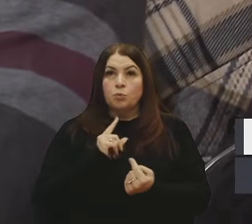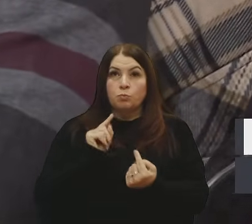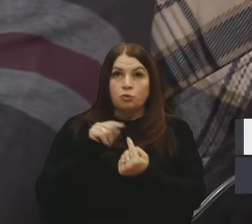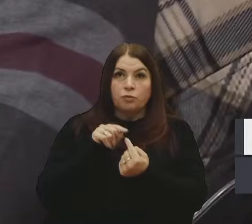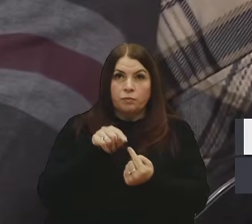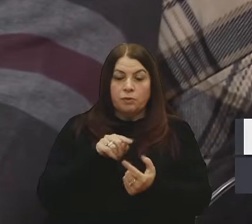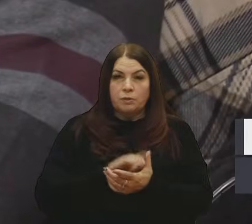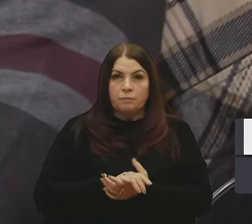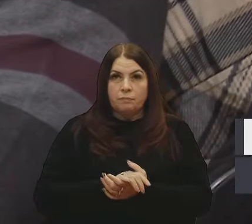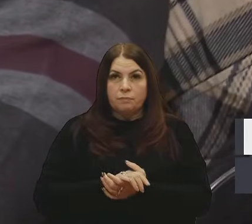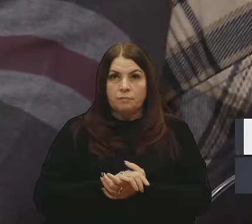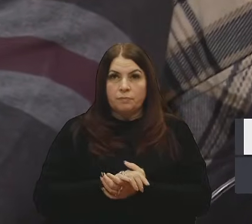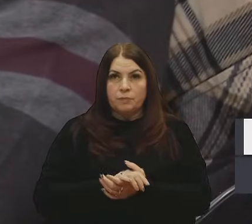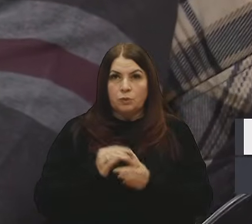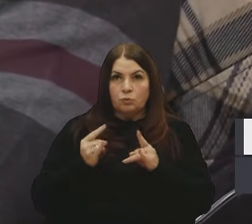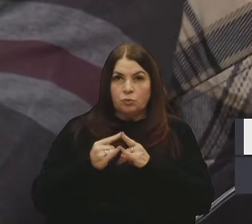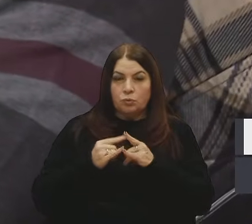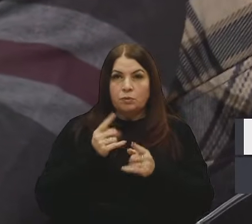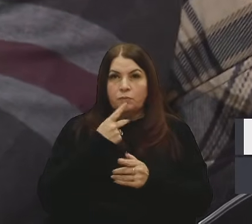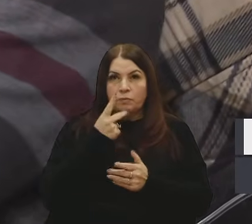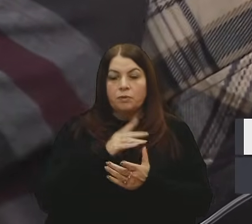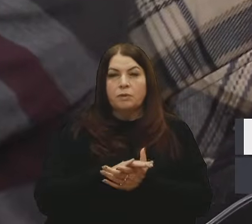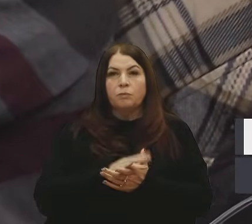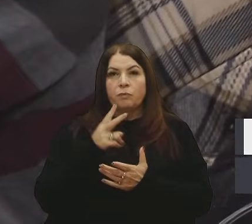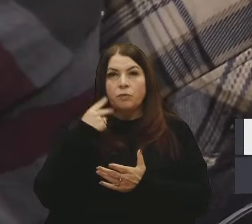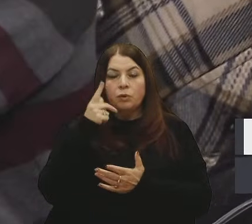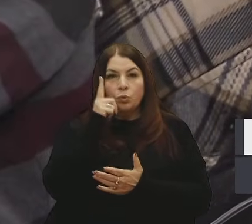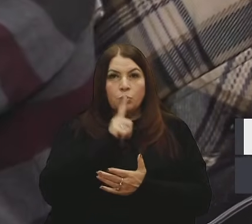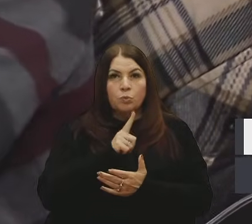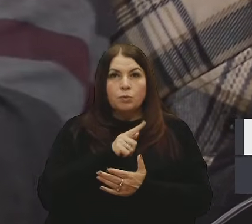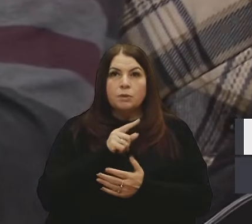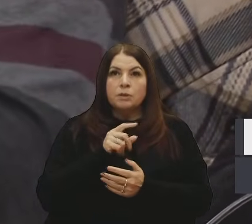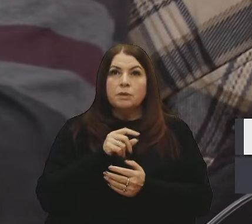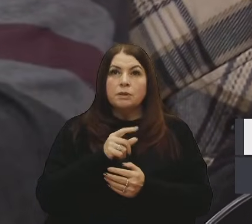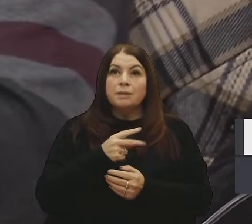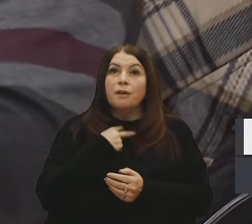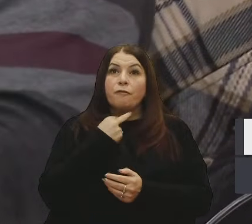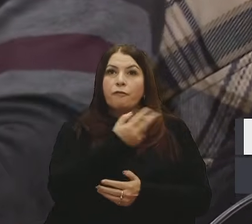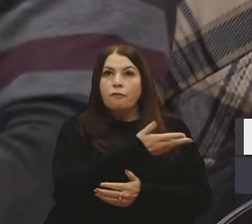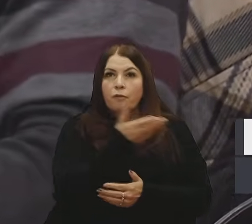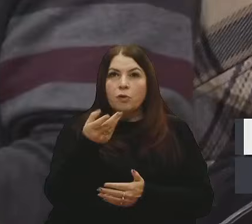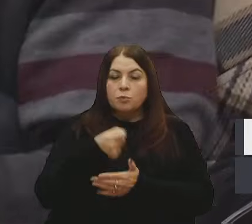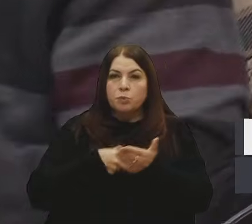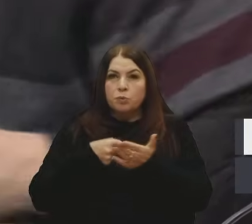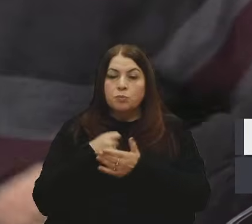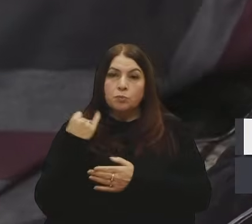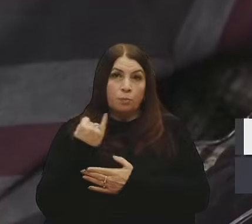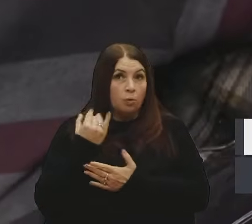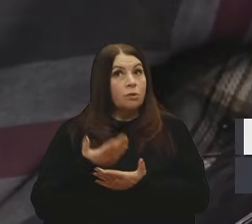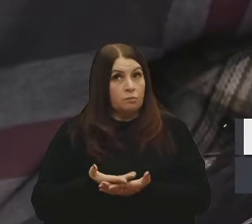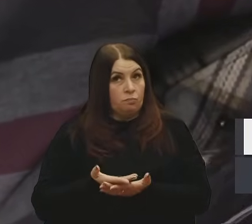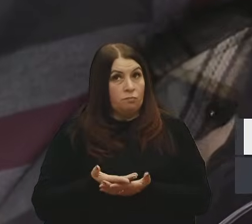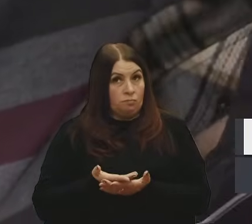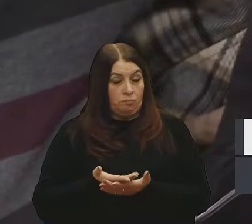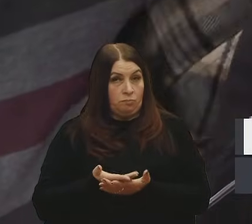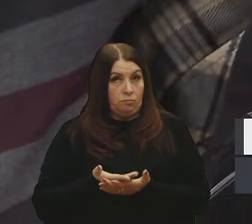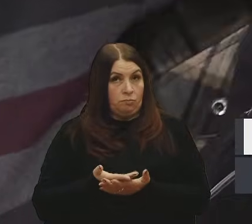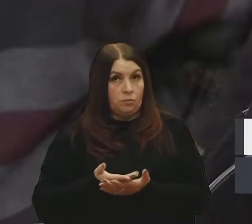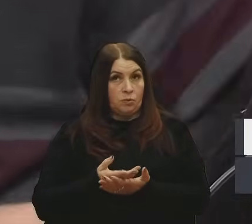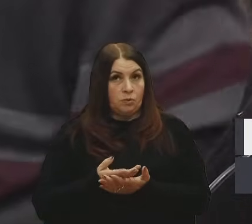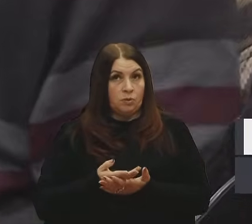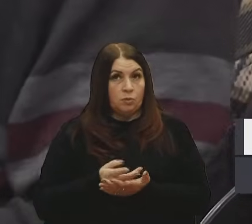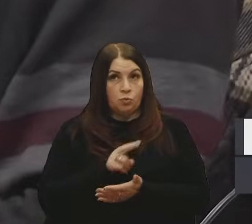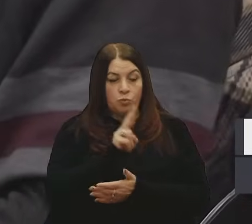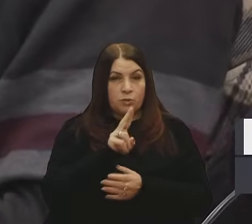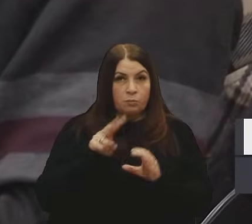aqui, enquanto institucionalidade, como disse o vereador Lucas, é poder dar voz para as lutas que são importantes. Utilizar a